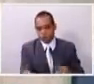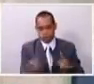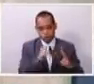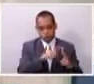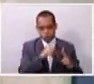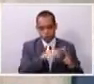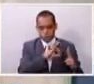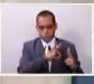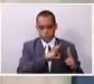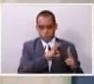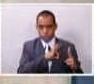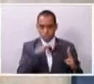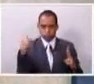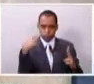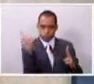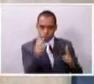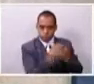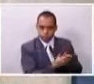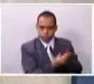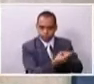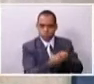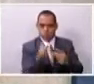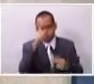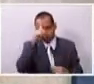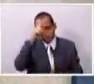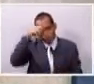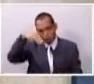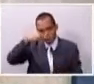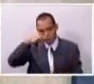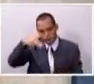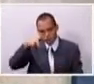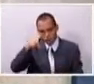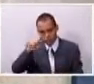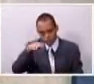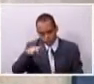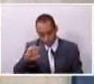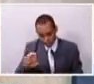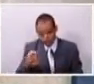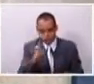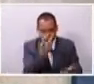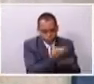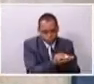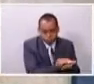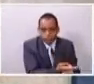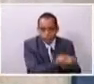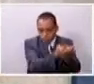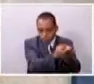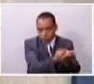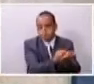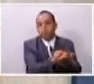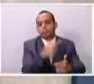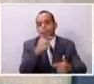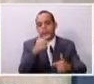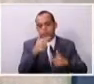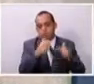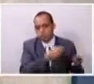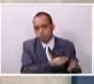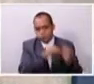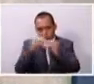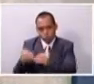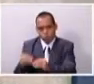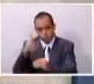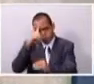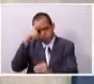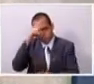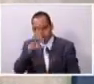foram socorridos ao Hospital Mandaqui, foram posteriormente removidos ao Hospital do Servidor Público, onde